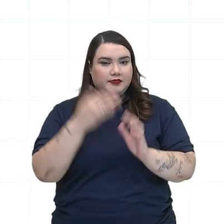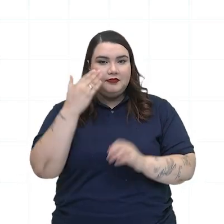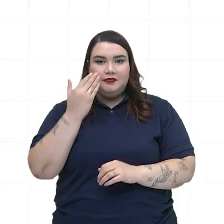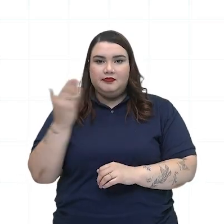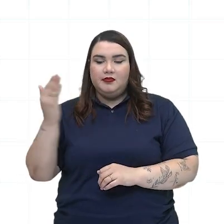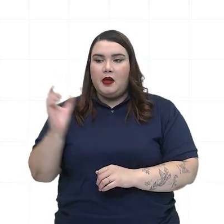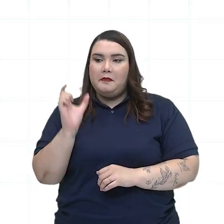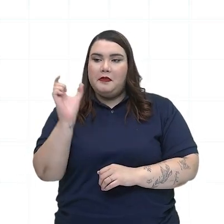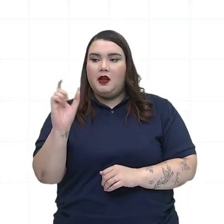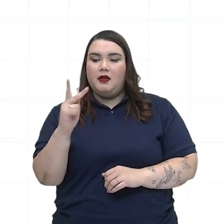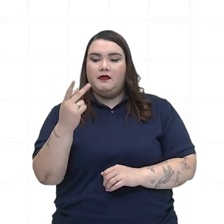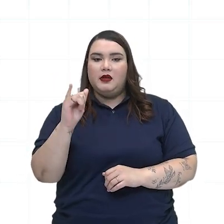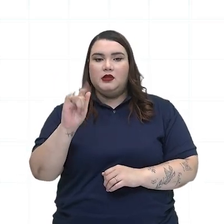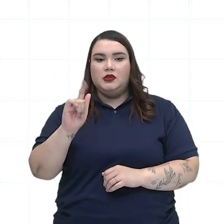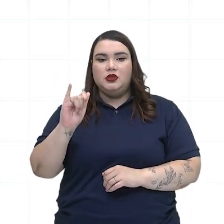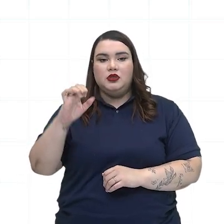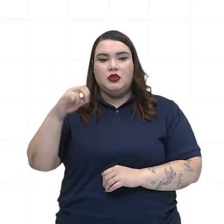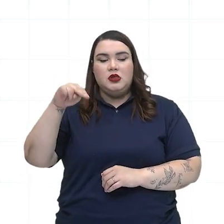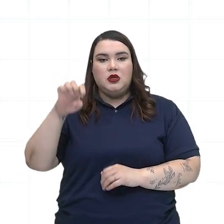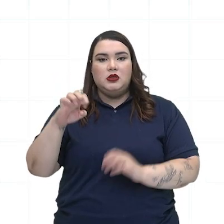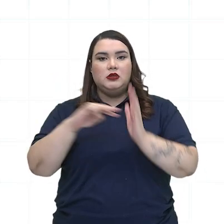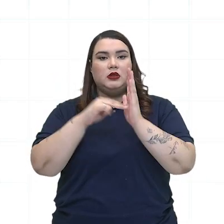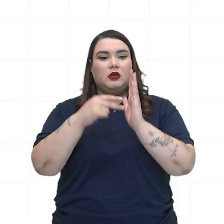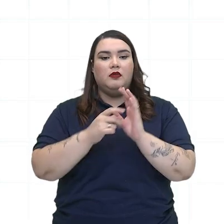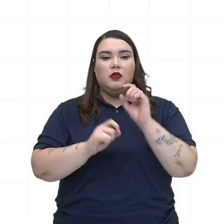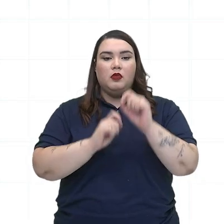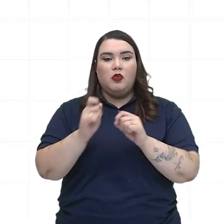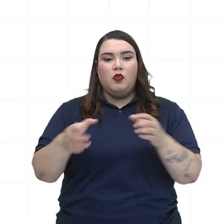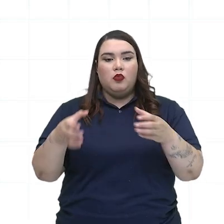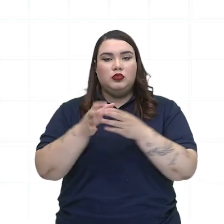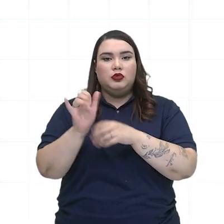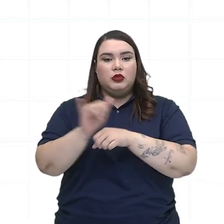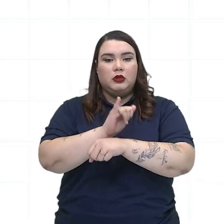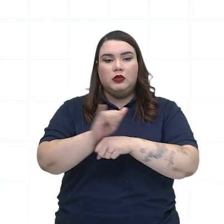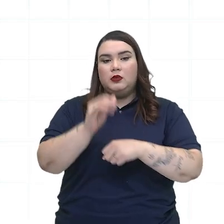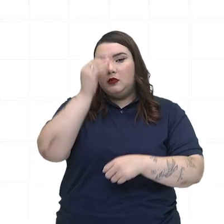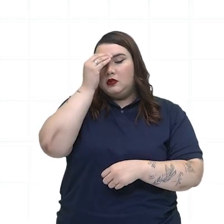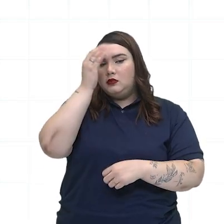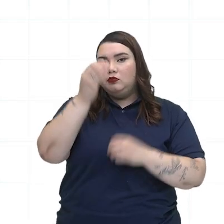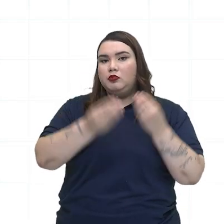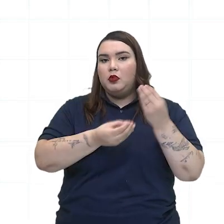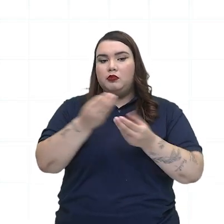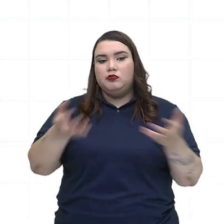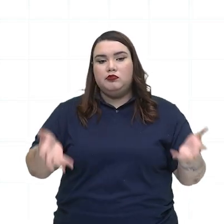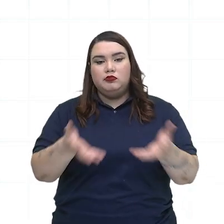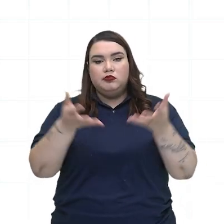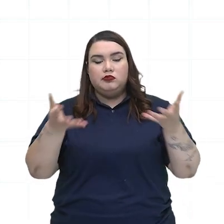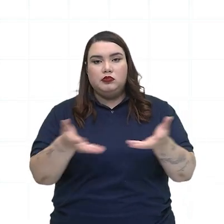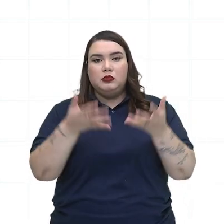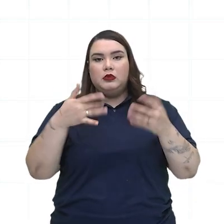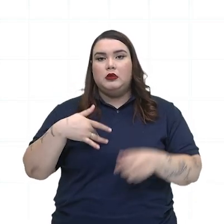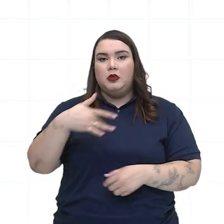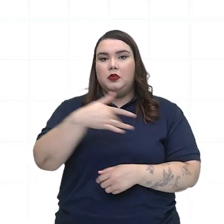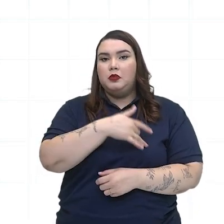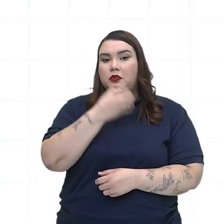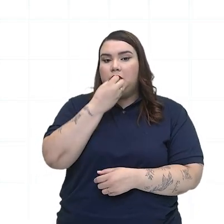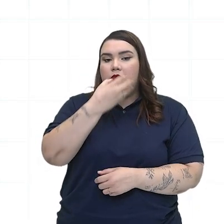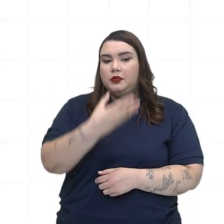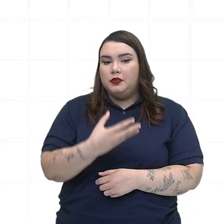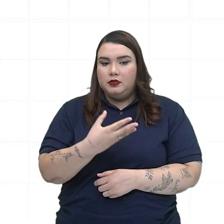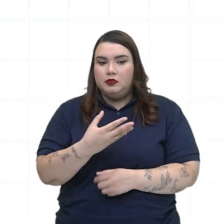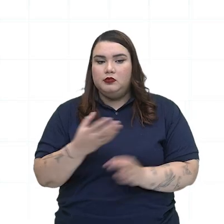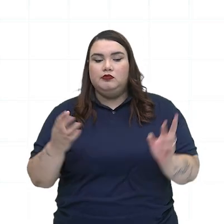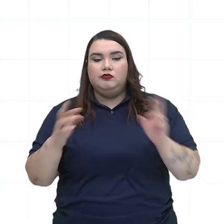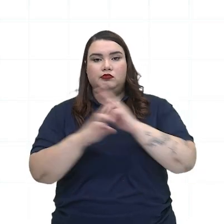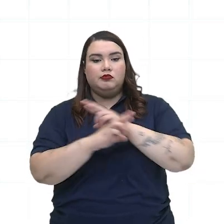para designar um conjunto de medidas e conhecimentos recorrentes na promoção e manutenção da saúde, estando